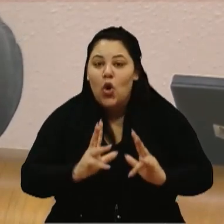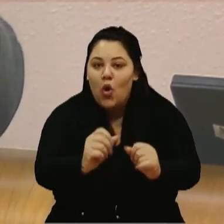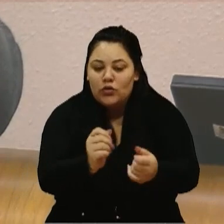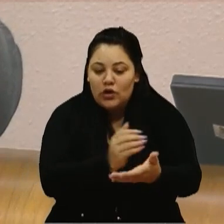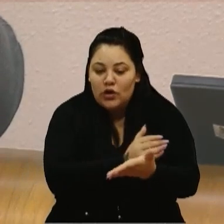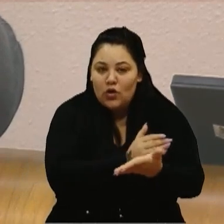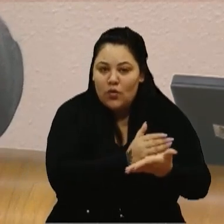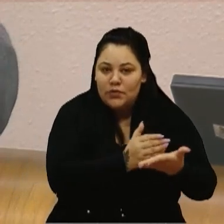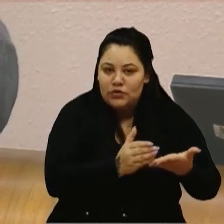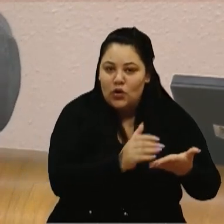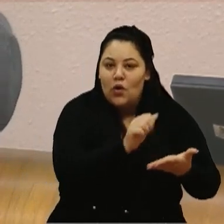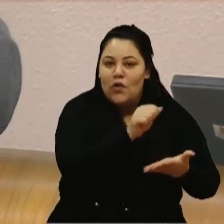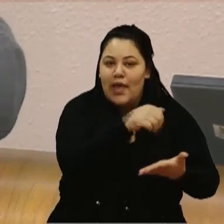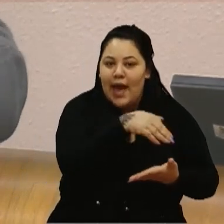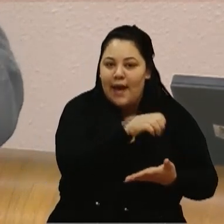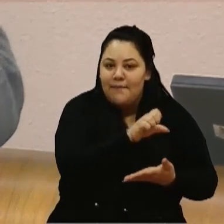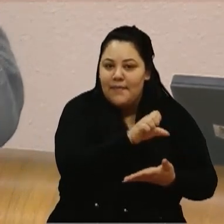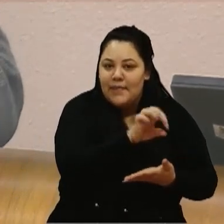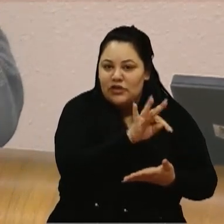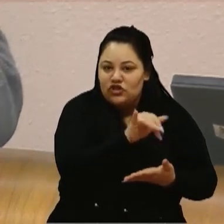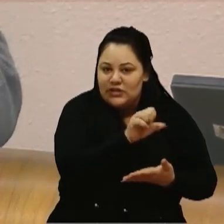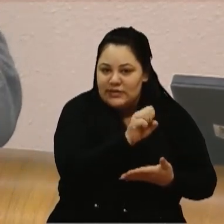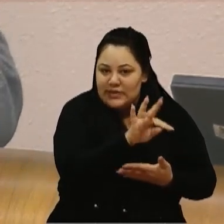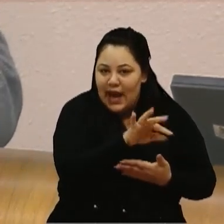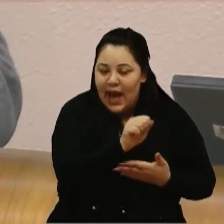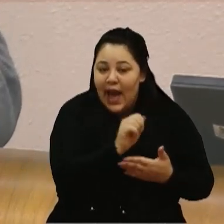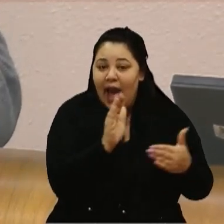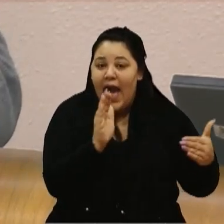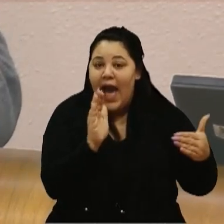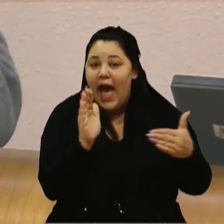Rua dos Ametistas e termina